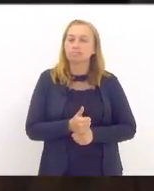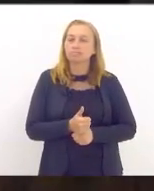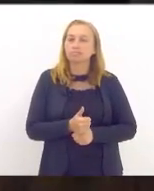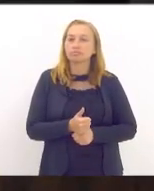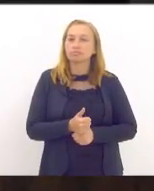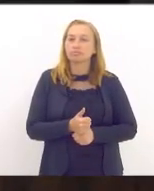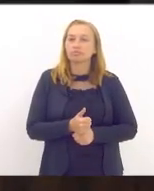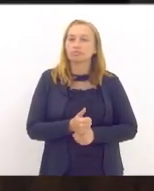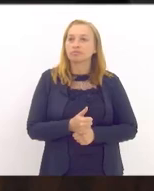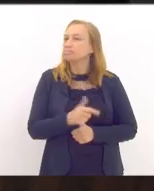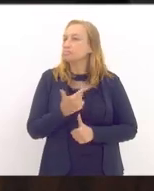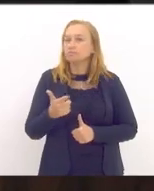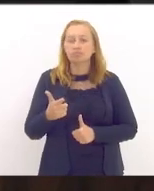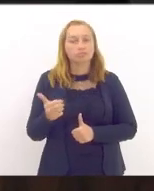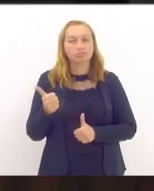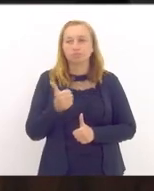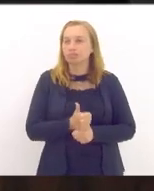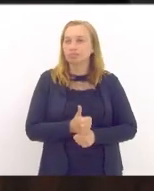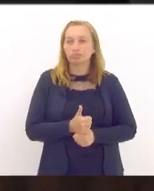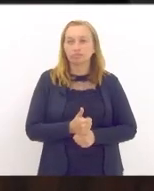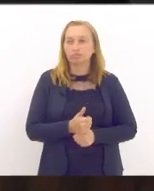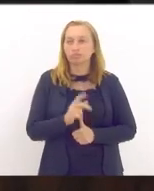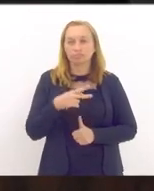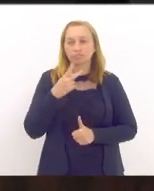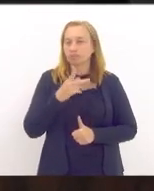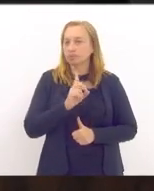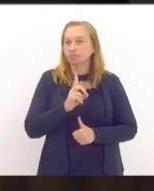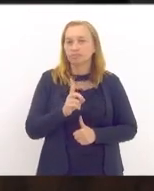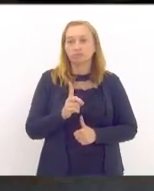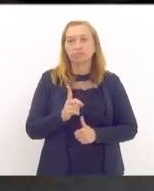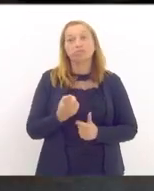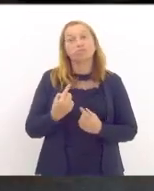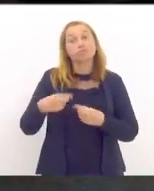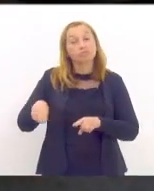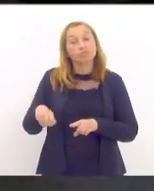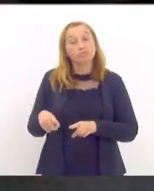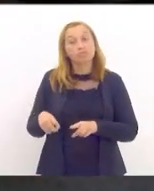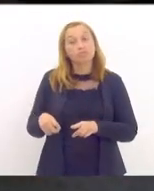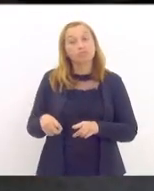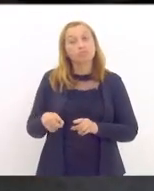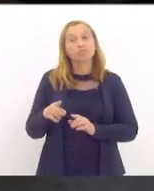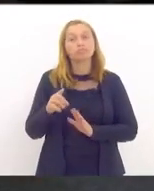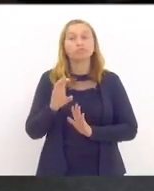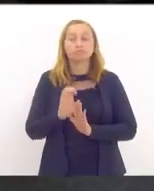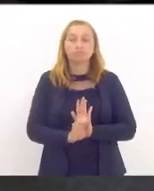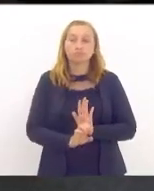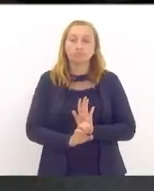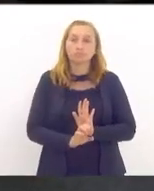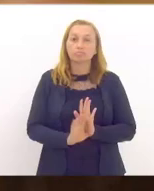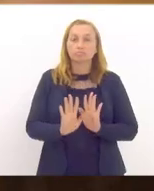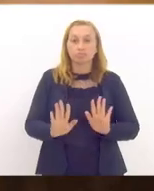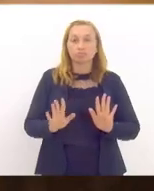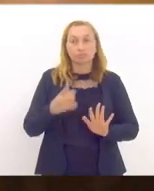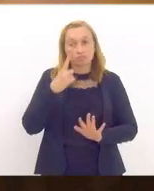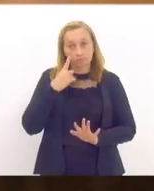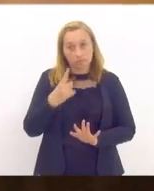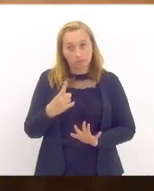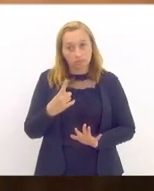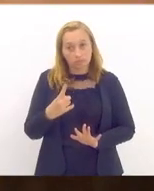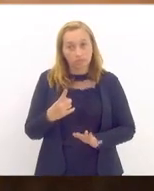vossa excelência não cantei substitutivo não parei no contrário as demais emendas senhor presidente